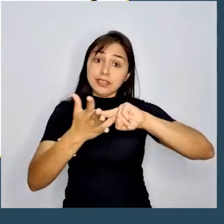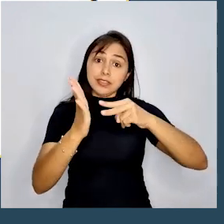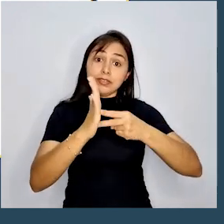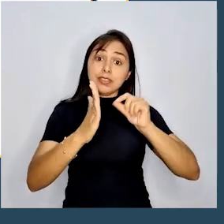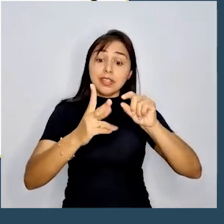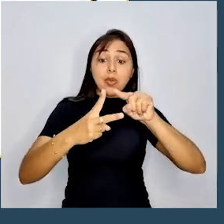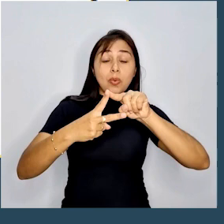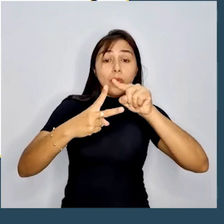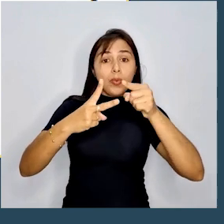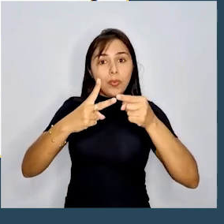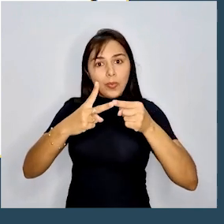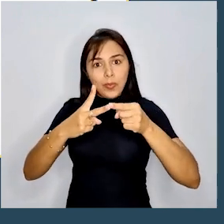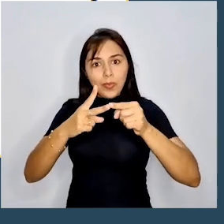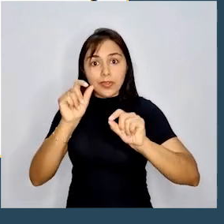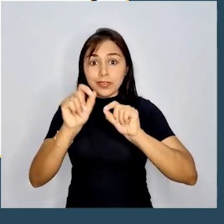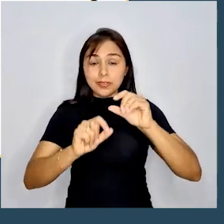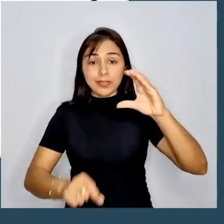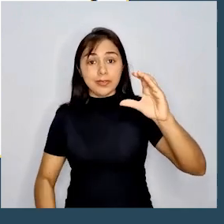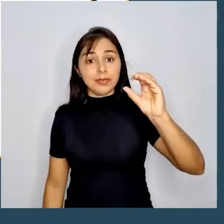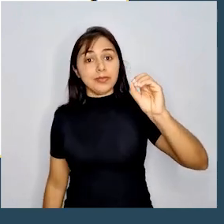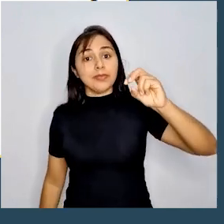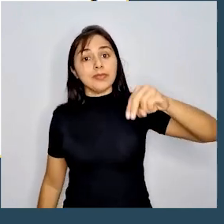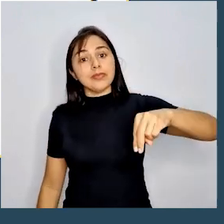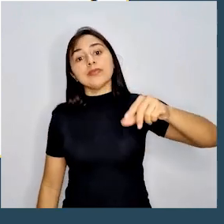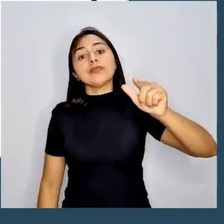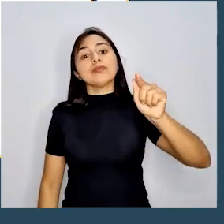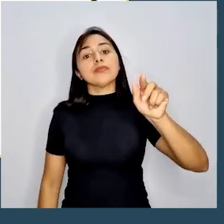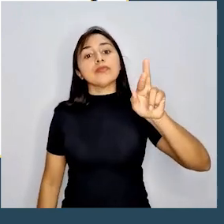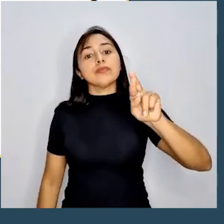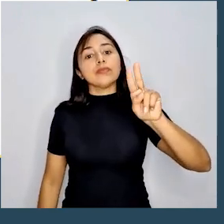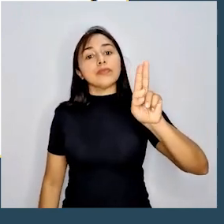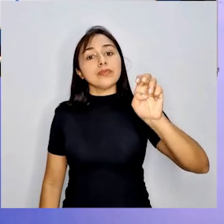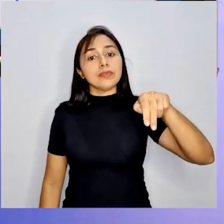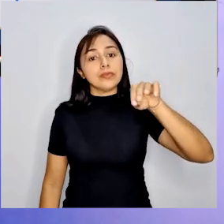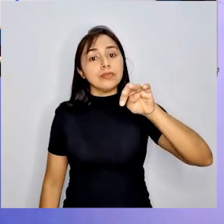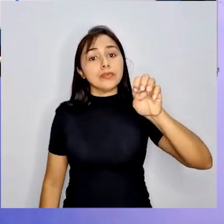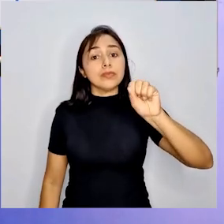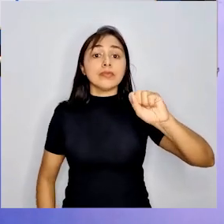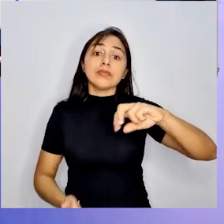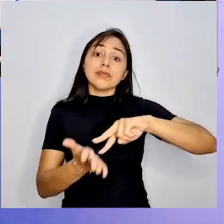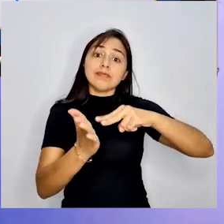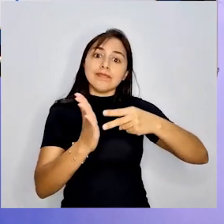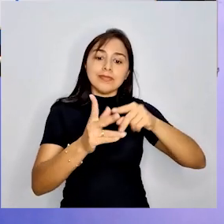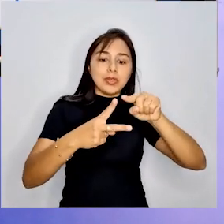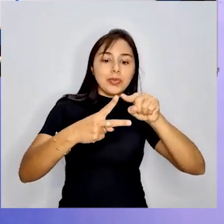seja, esses ângulos que estão em azul, eles têm o mesmo valor.